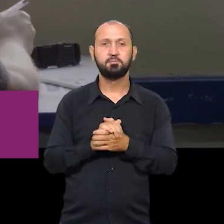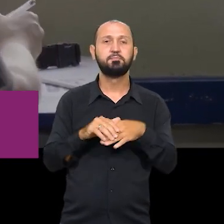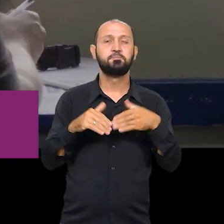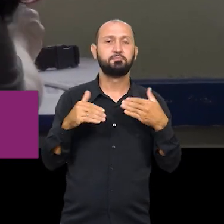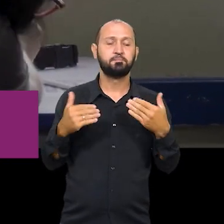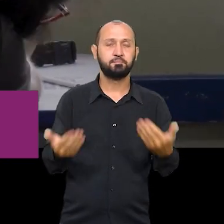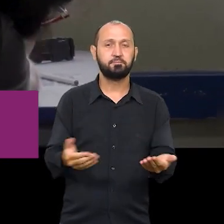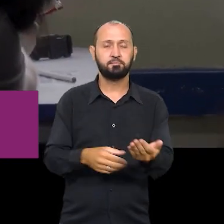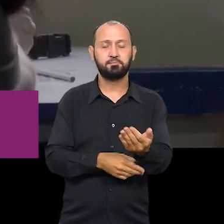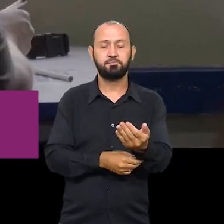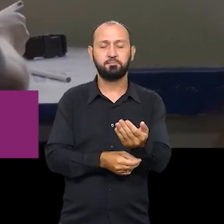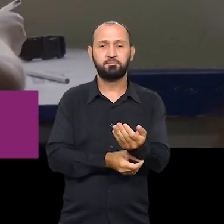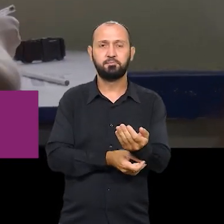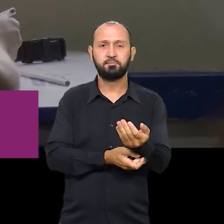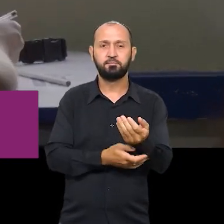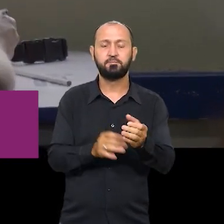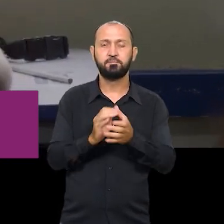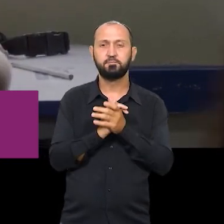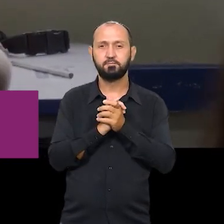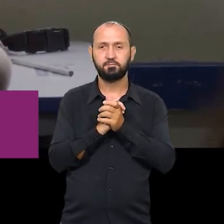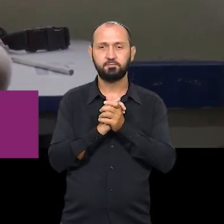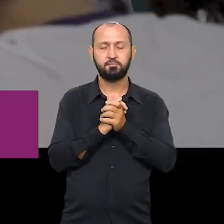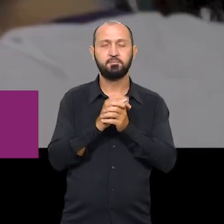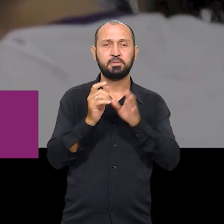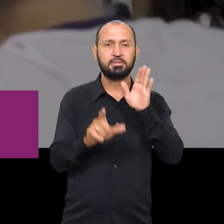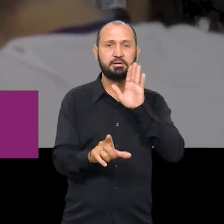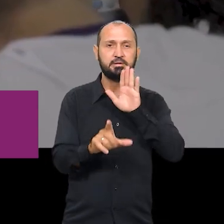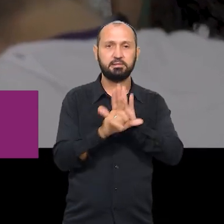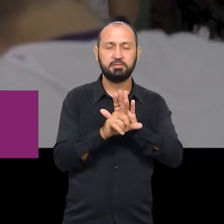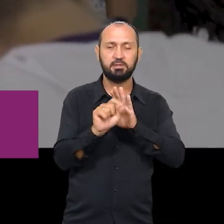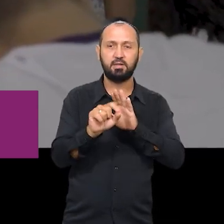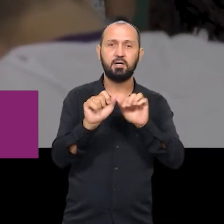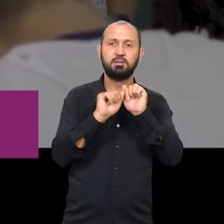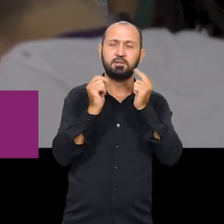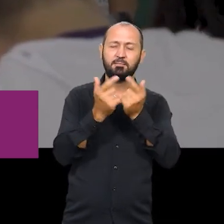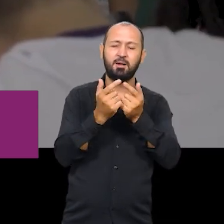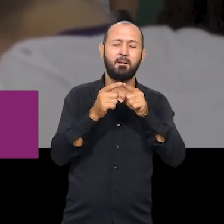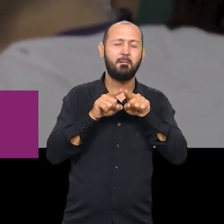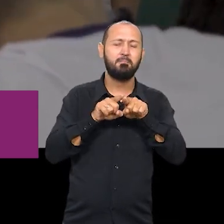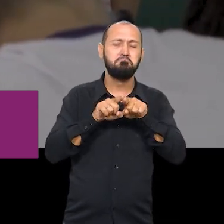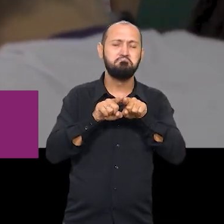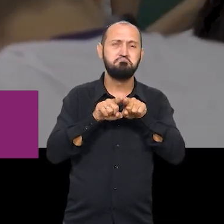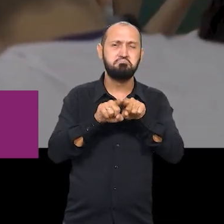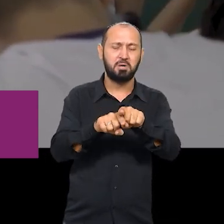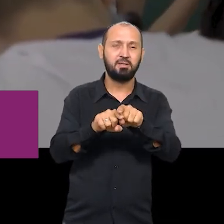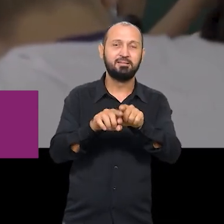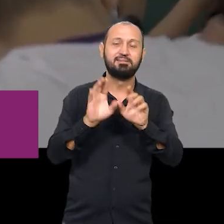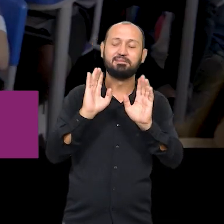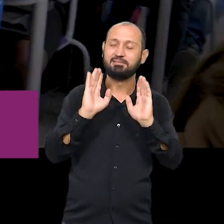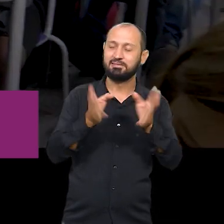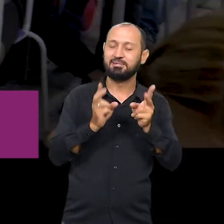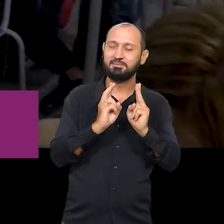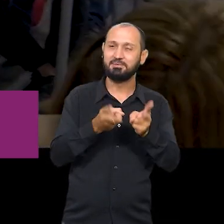conta dessas legislações, né, a Assembleia é uma parceira de toda a causa,